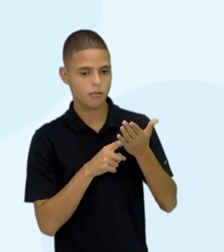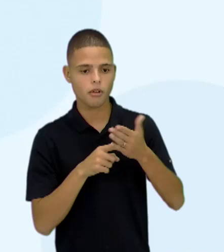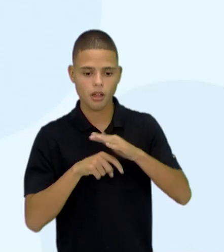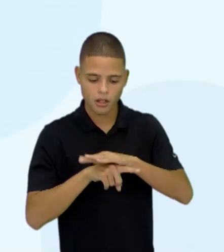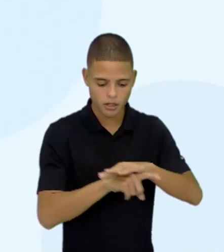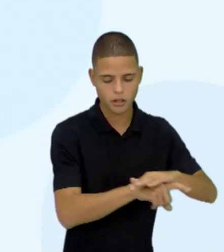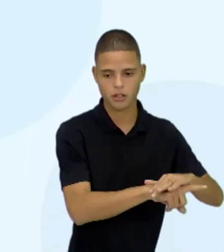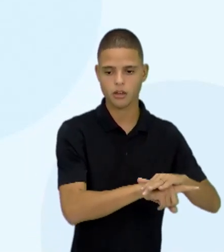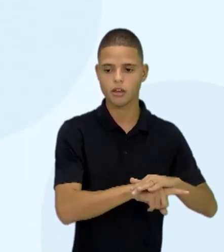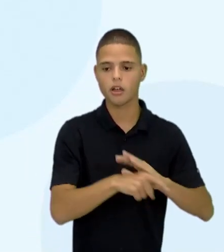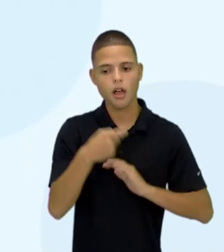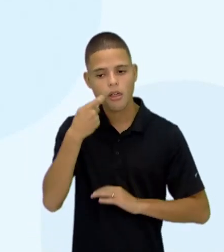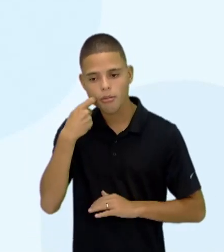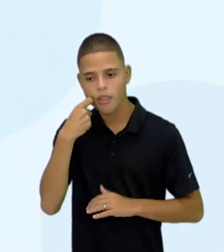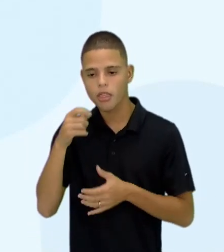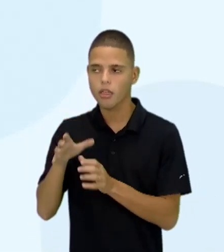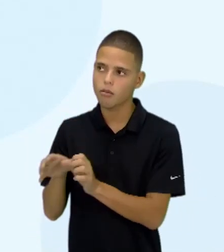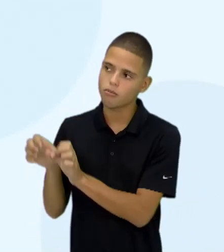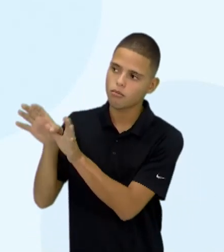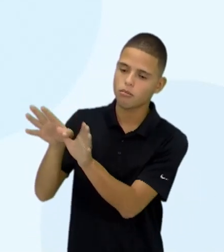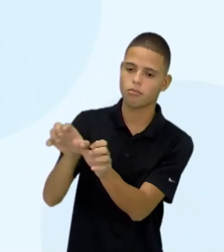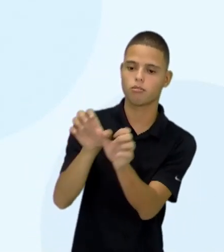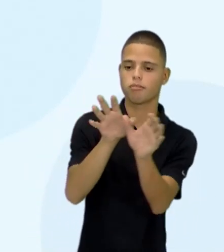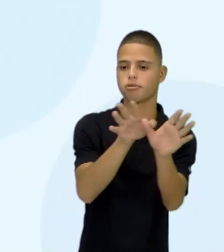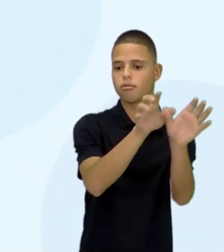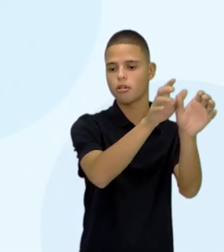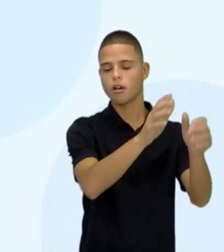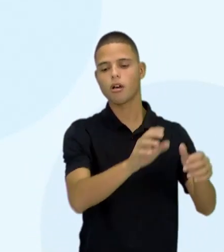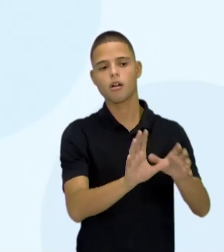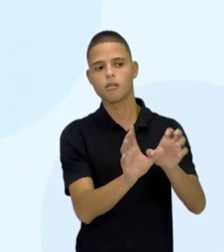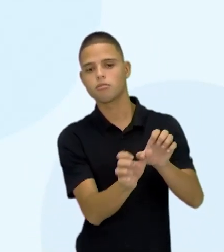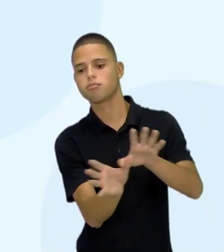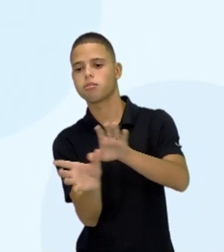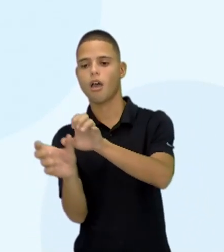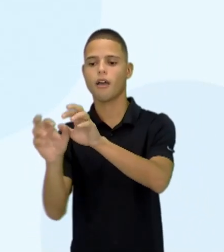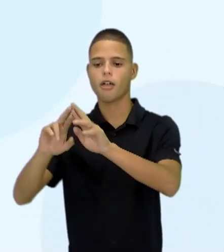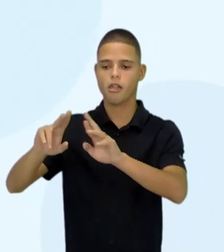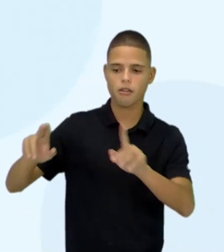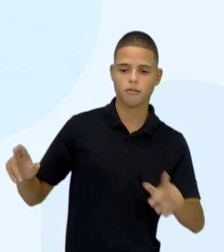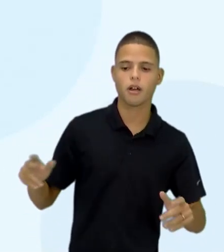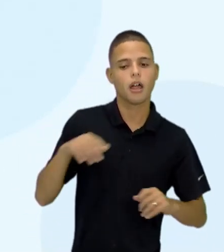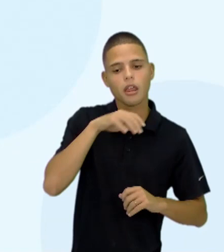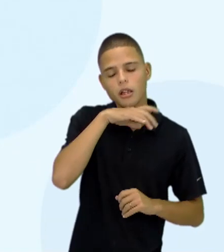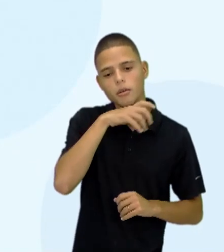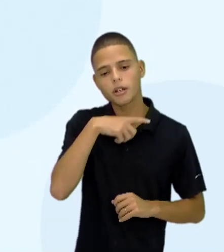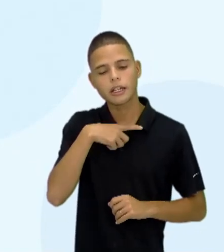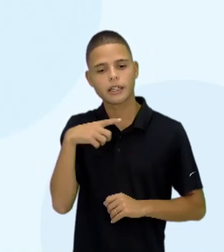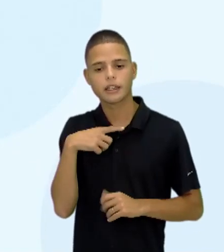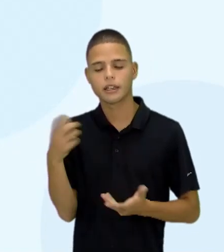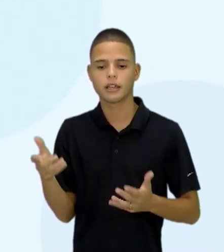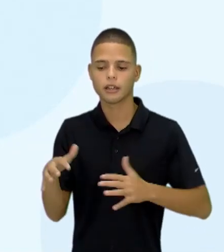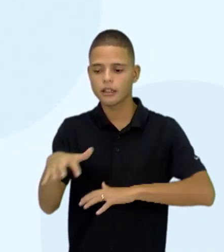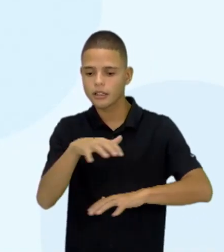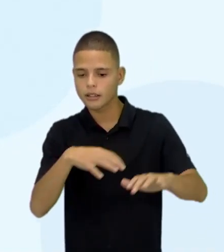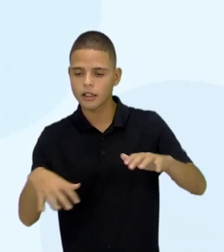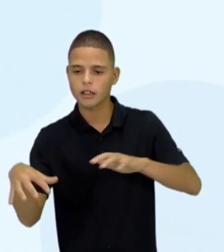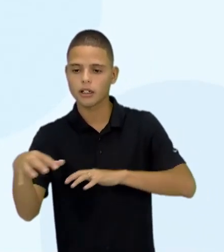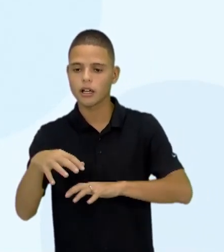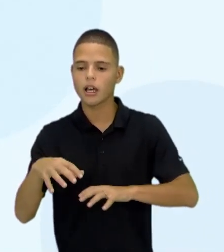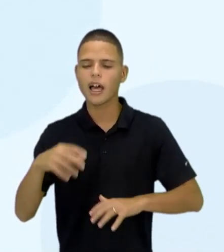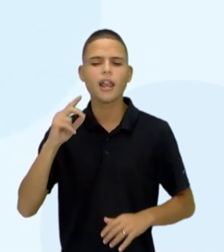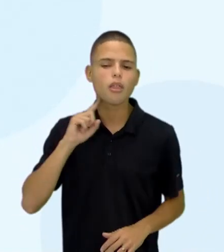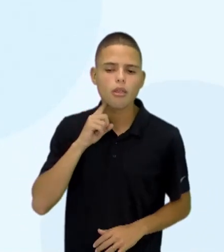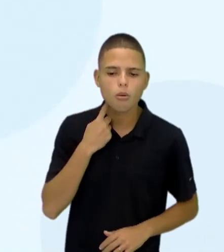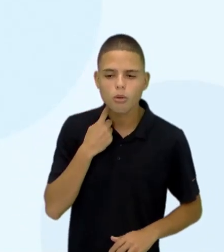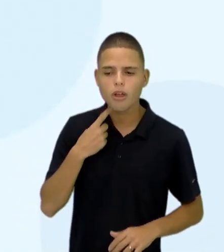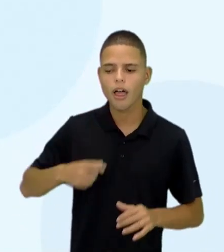os peixes, as aves, os corais e os demais animais que habitam as áreas contaminadas do litoral